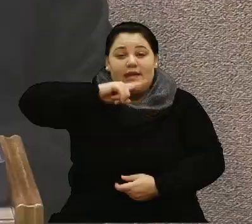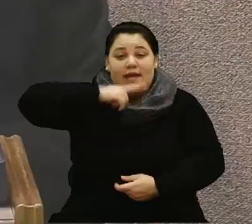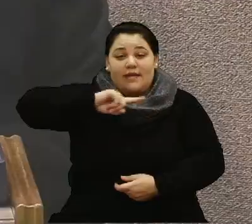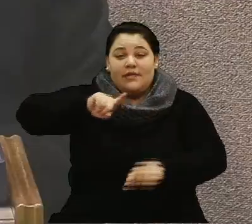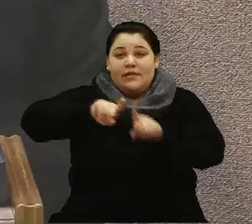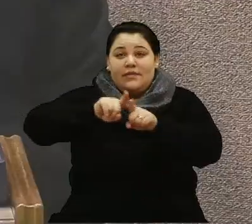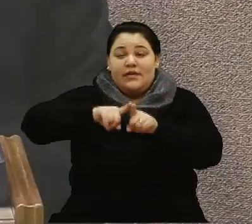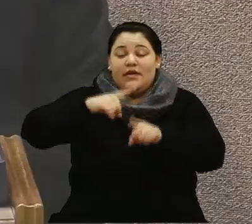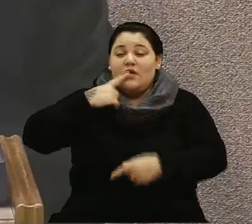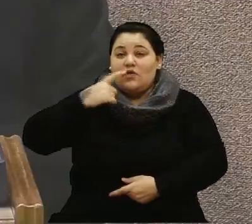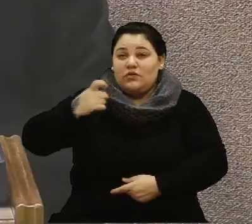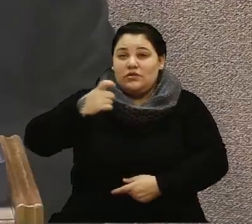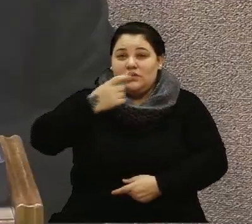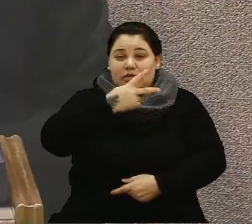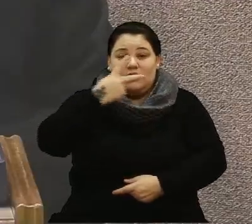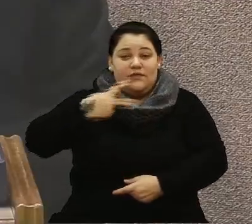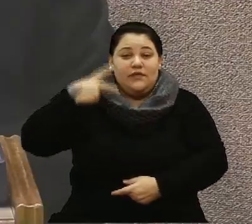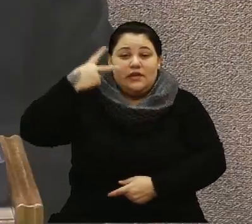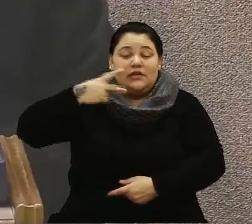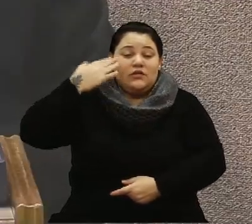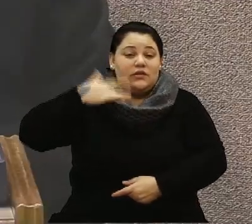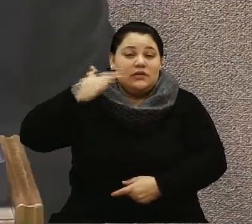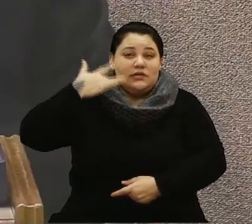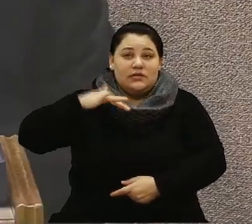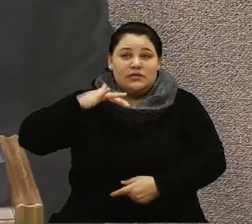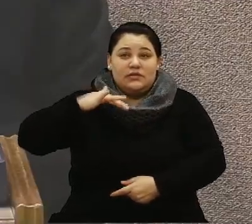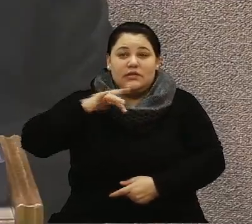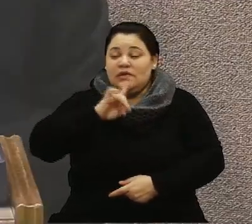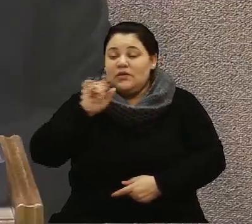vereadora Rose Frigieri e a vereadora Andressa Marques,